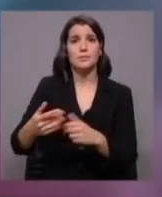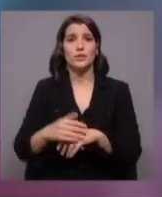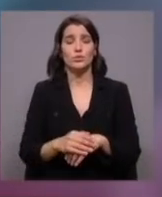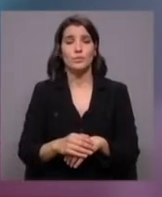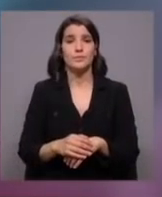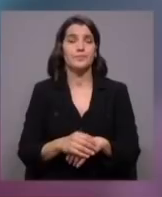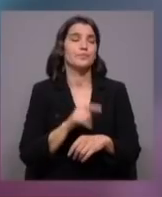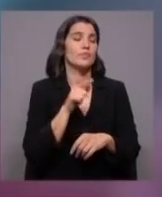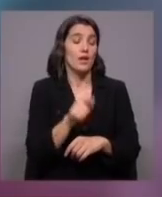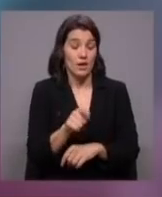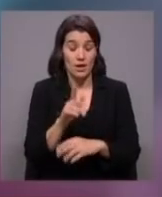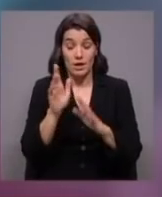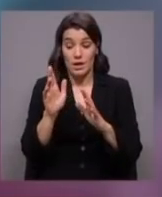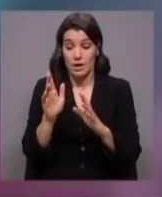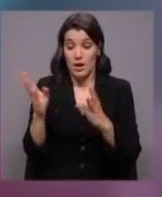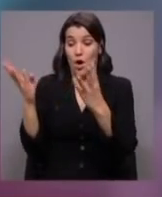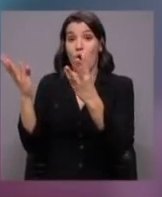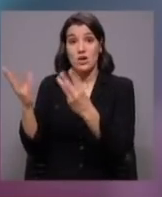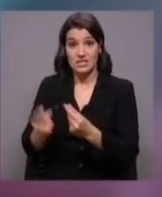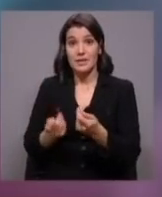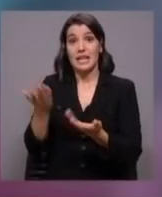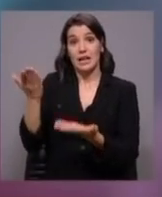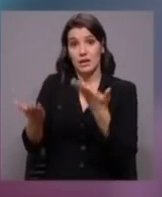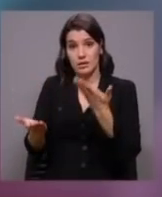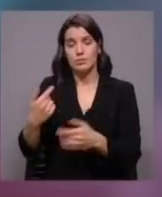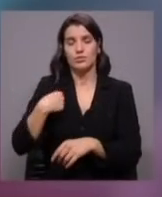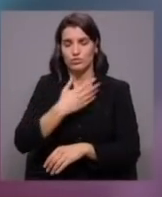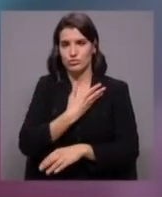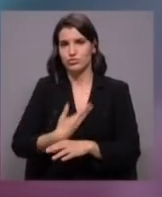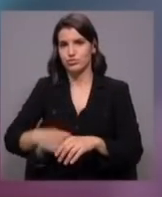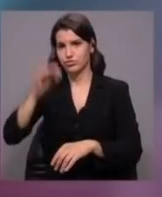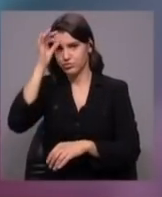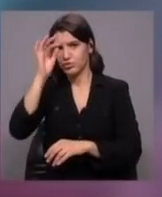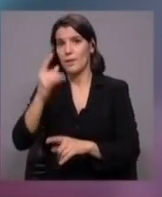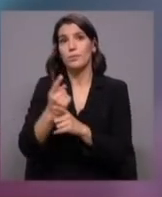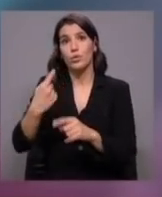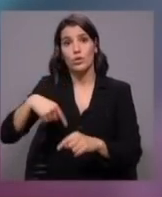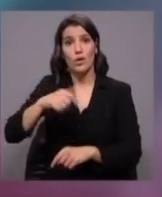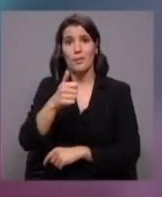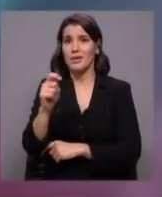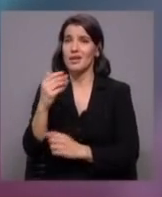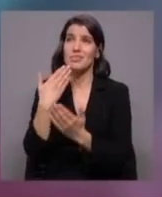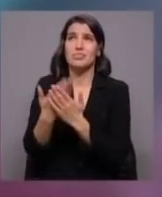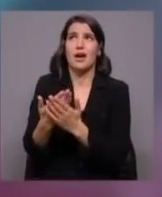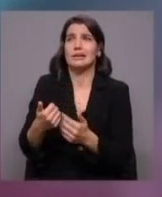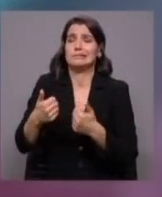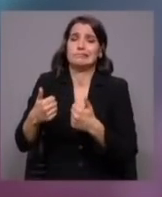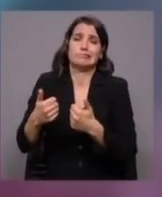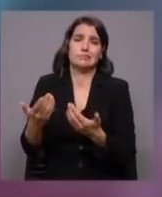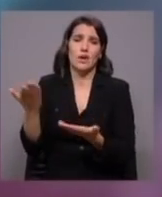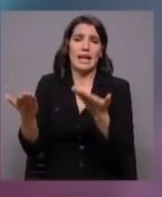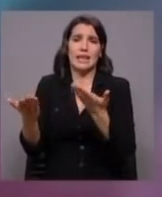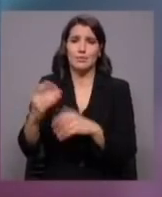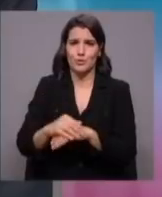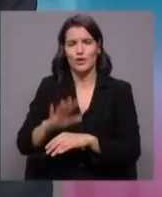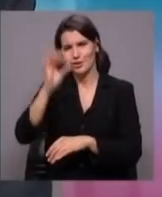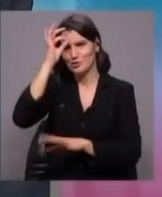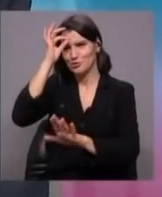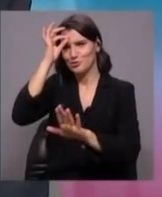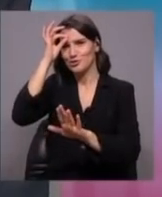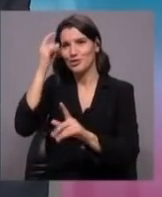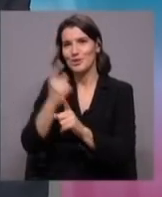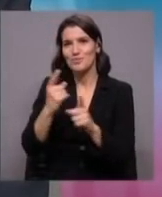orçamental, já lá vou, até porque o Bloco de Esquerda é dos partidos que mais têm contribuído para o equilíbrio orçamental do que conta. Já lá vou, até porque sei que o Dr.